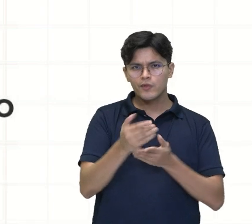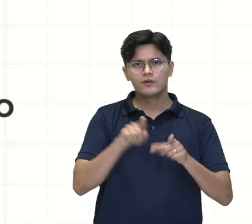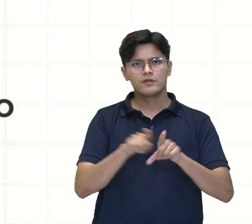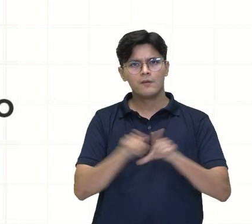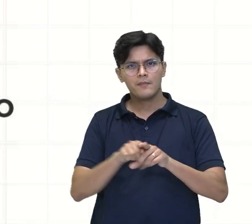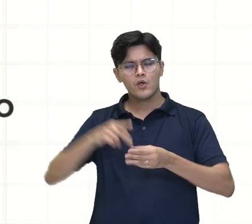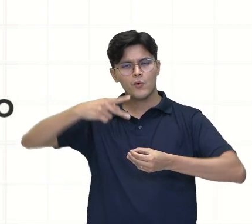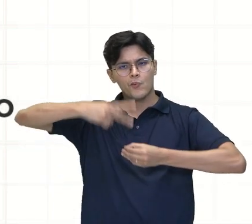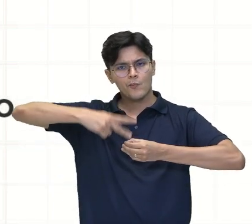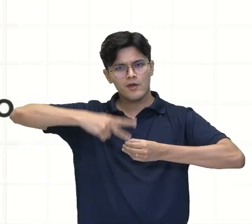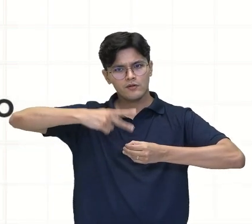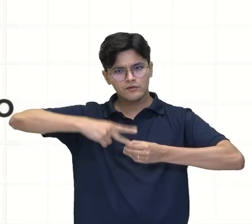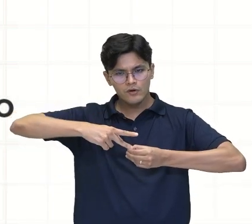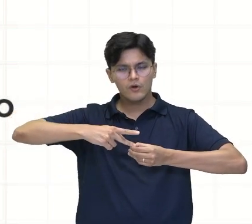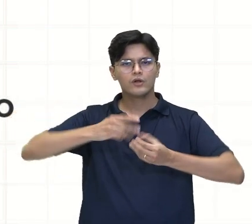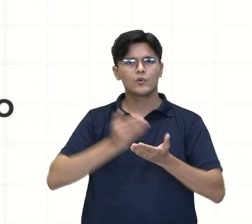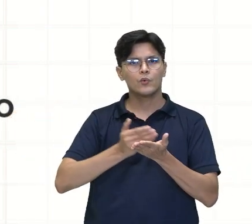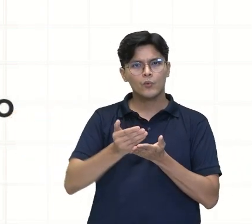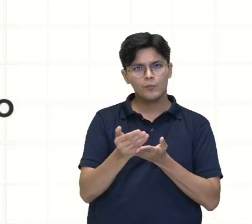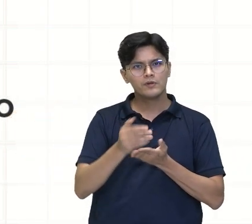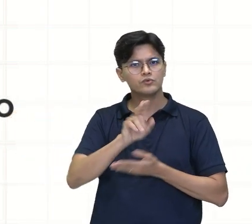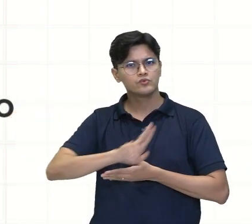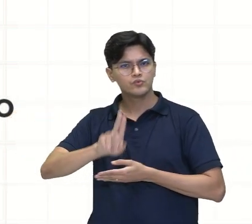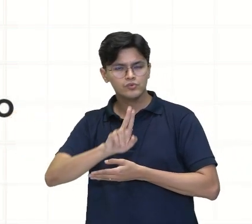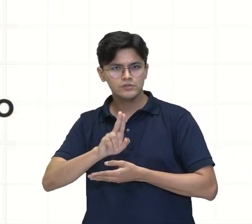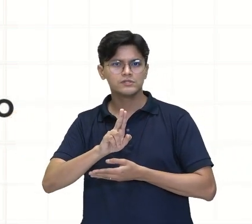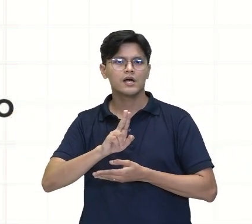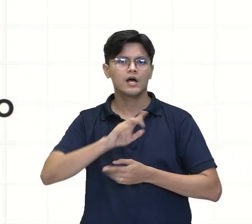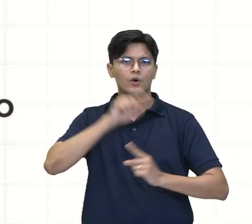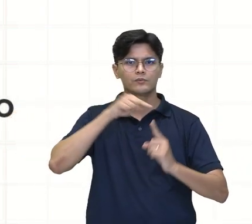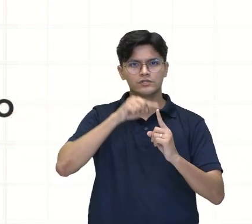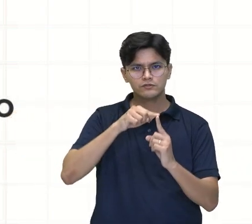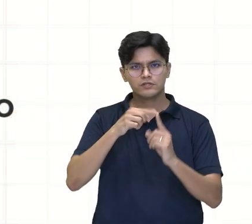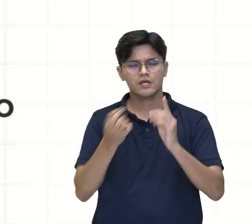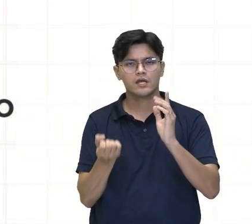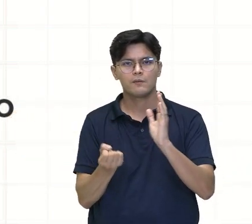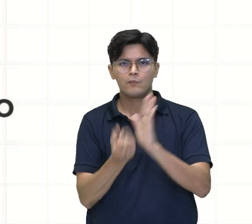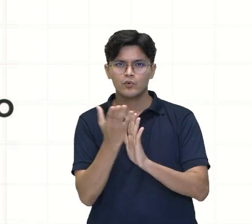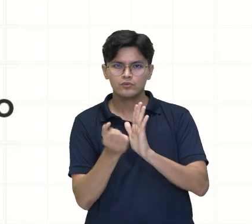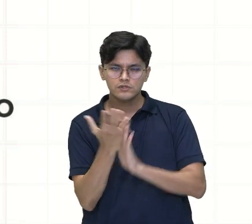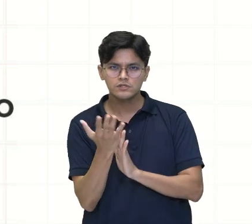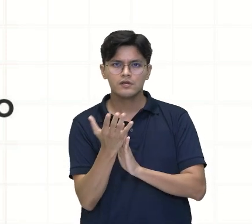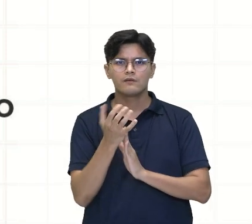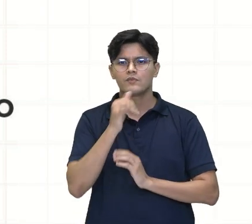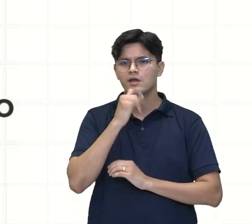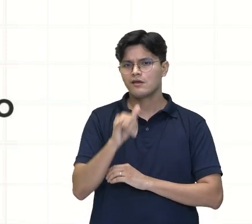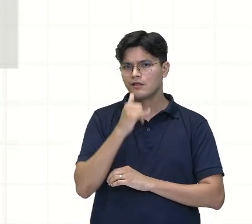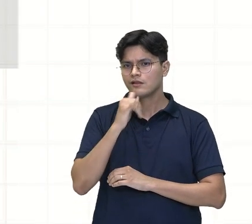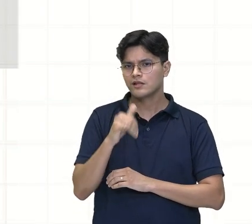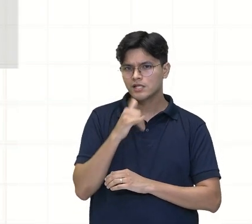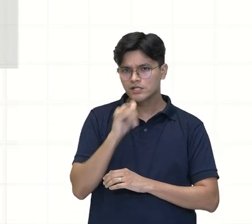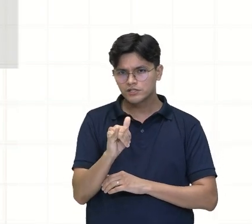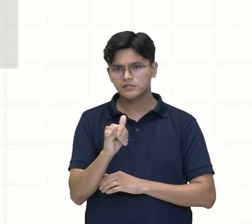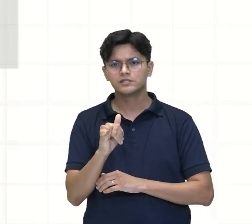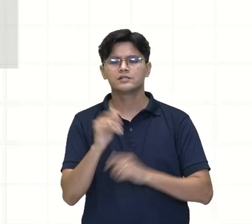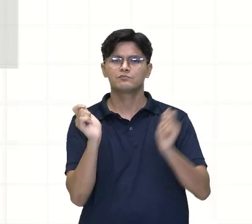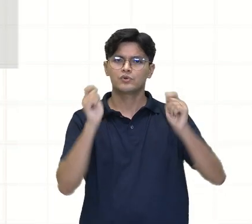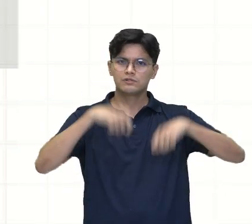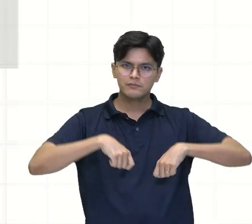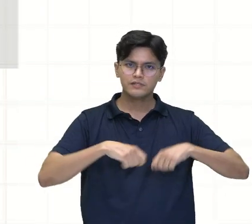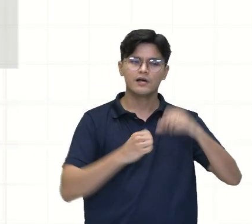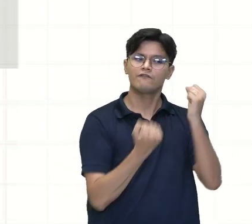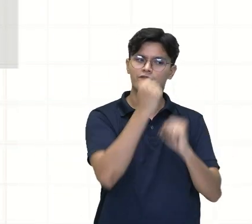a energia que vai movimentar os motores, né, as fábricas de uma forma geral. Nós temos também